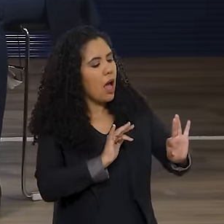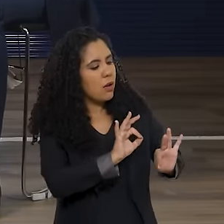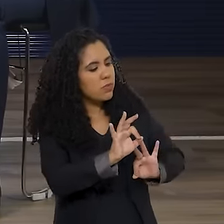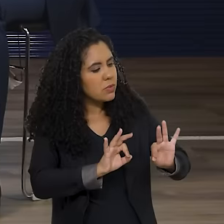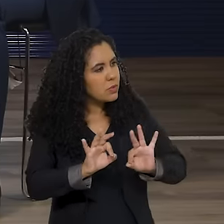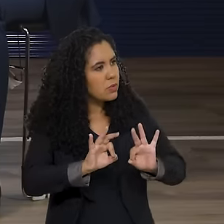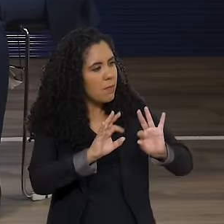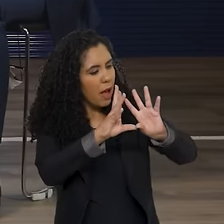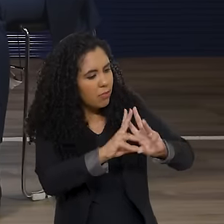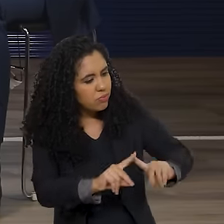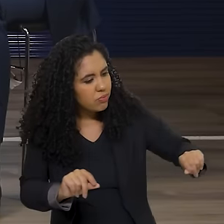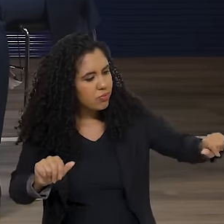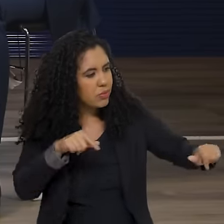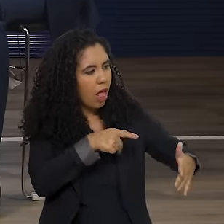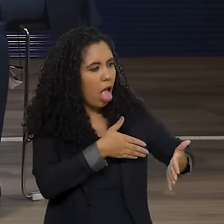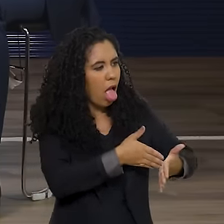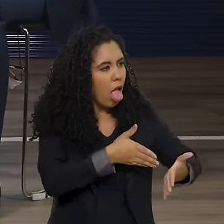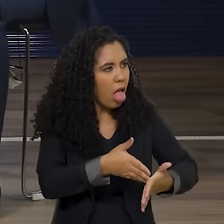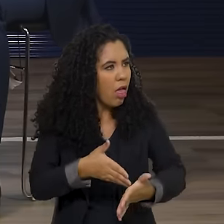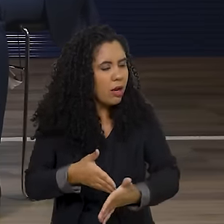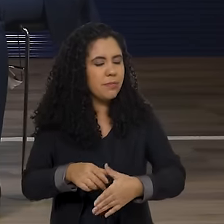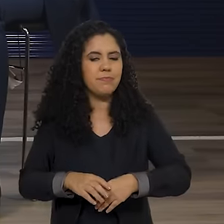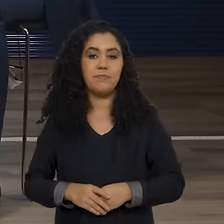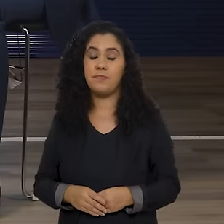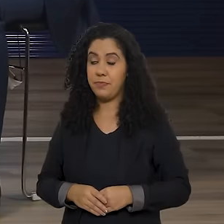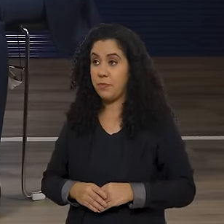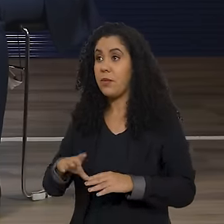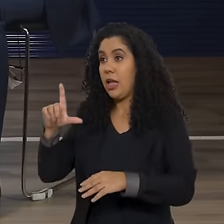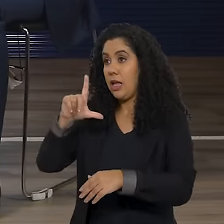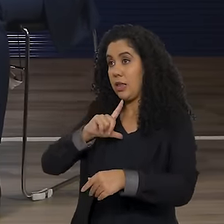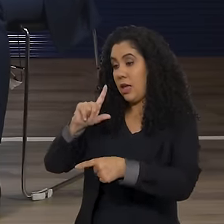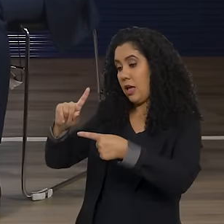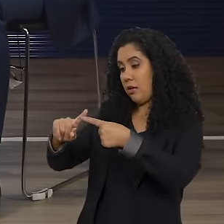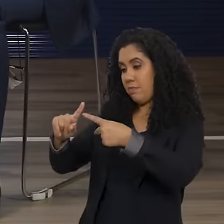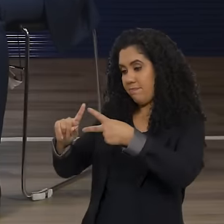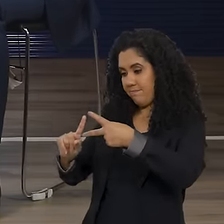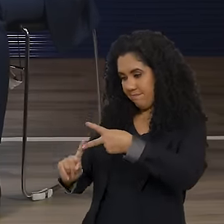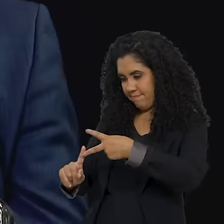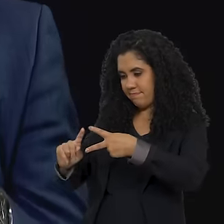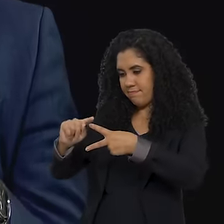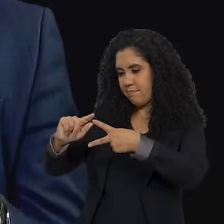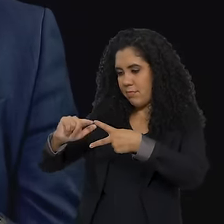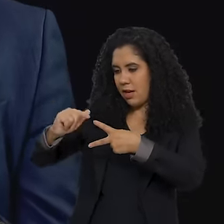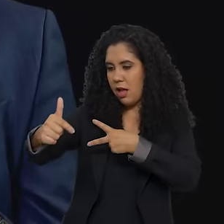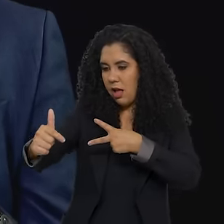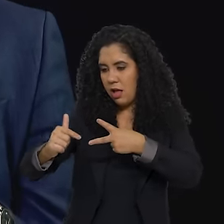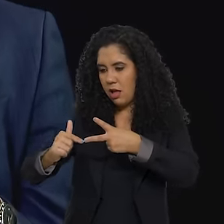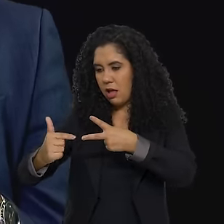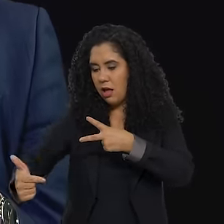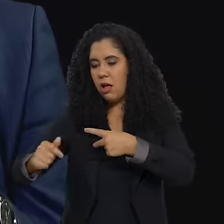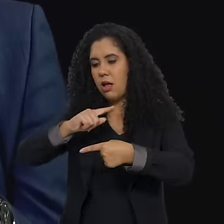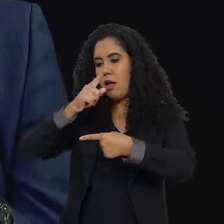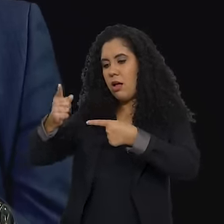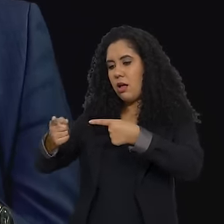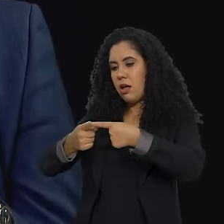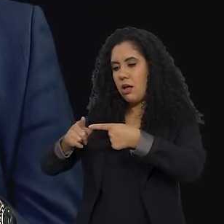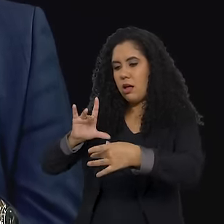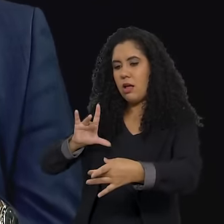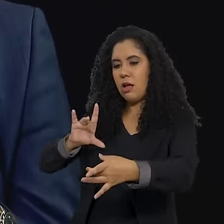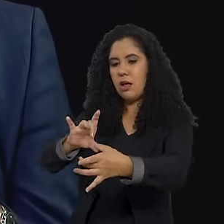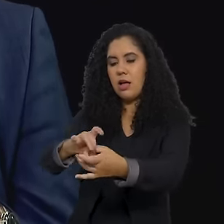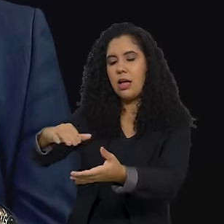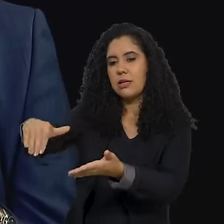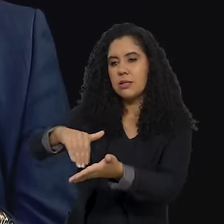para mitigar esses obstáculos? Olha, nós estamos trabalhando em duas frentes. A primeira é em parceria